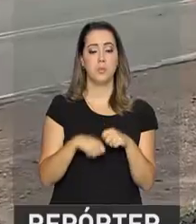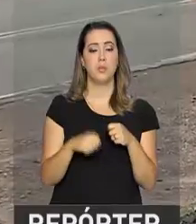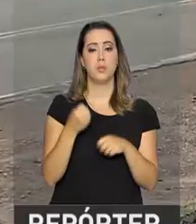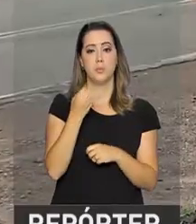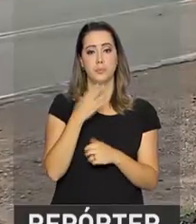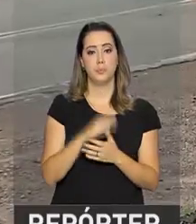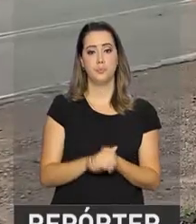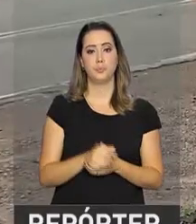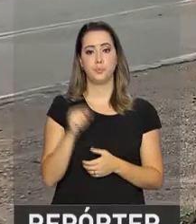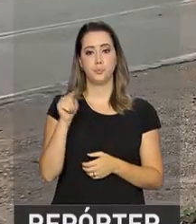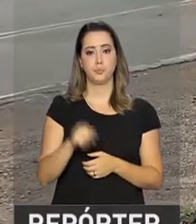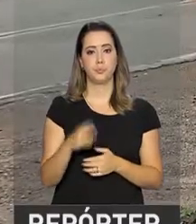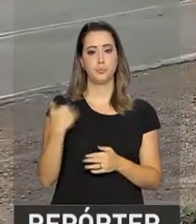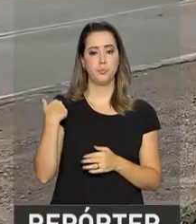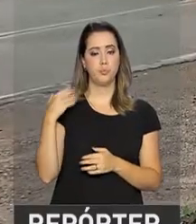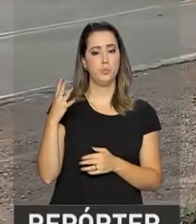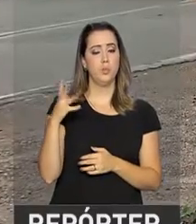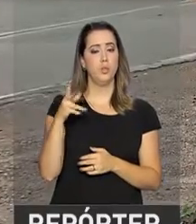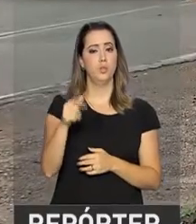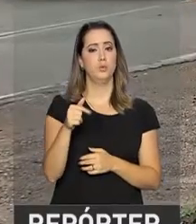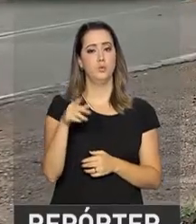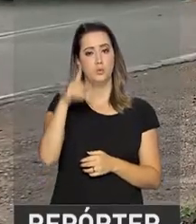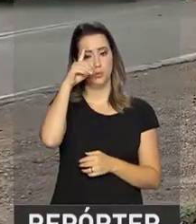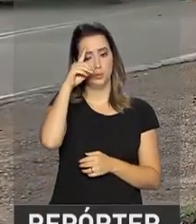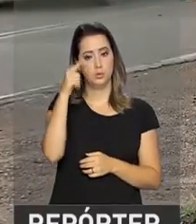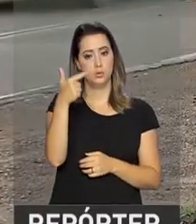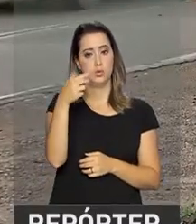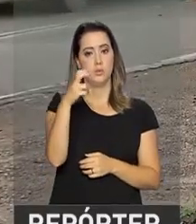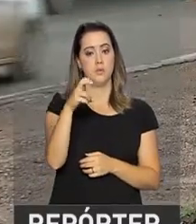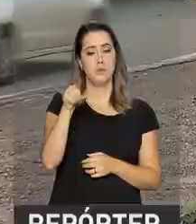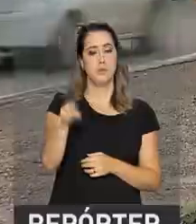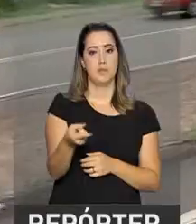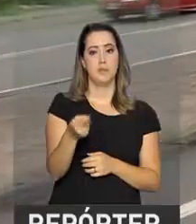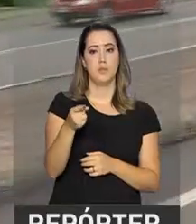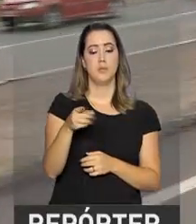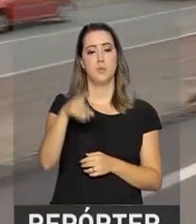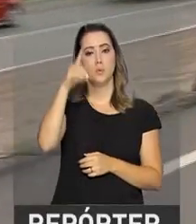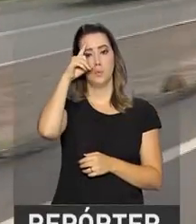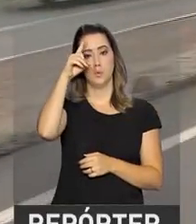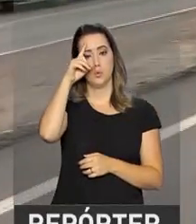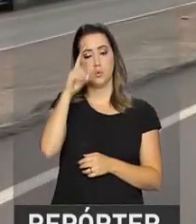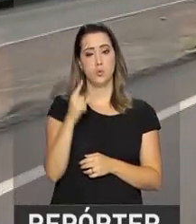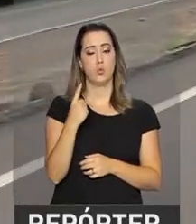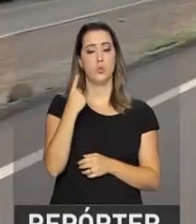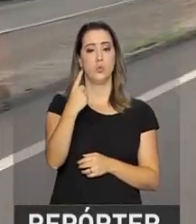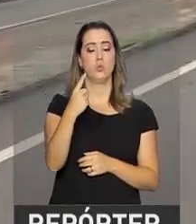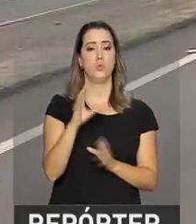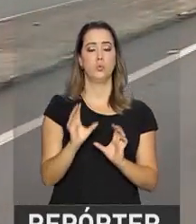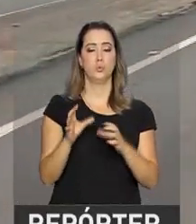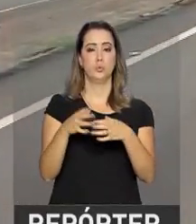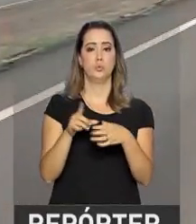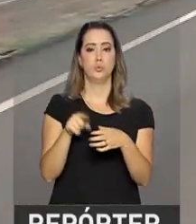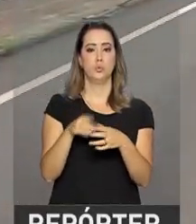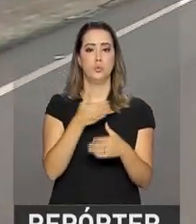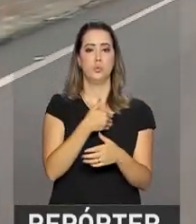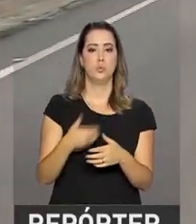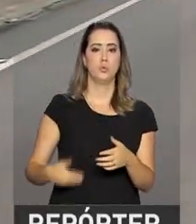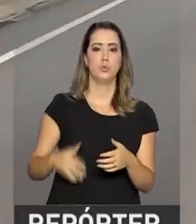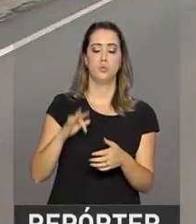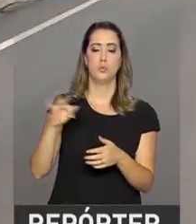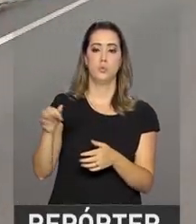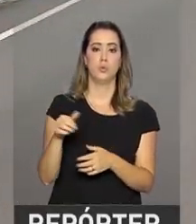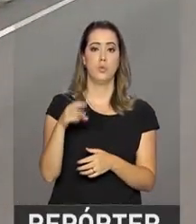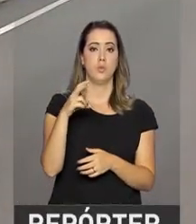grande. Por aqui passam cerca de 25 mil veículos por dia. Só no lote 1, o governo federal investiu